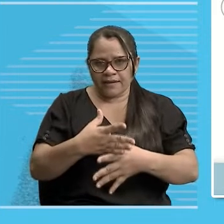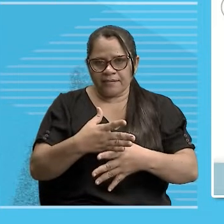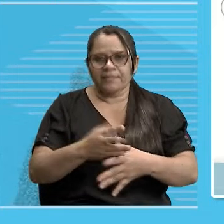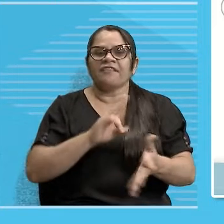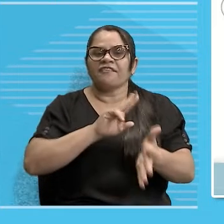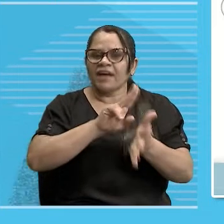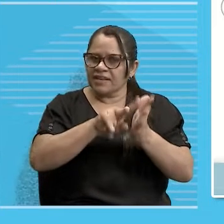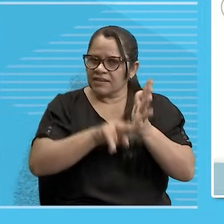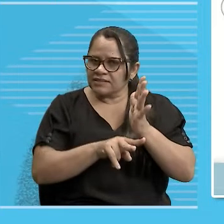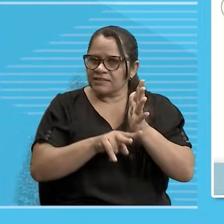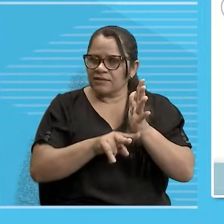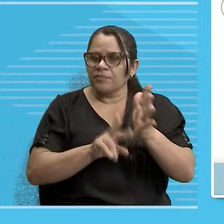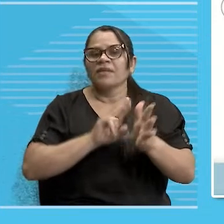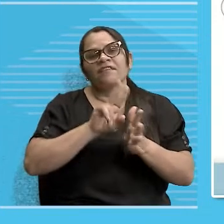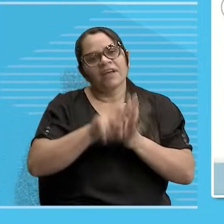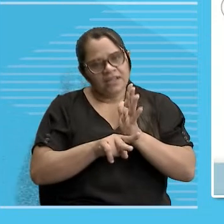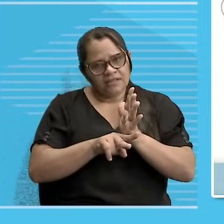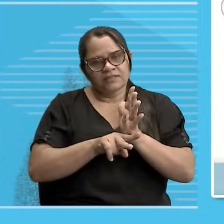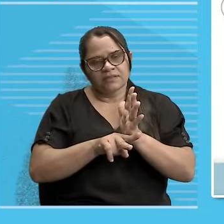variação. Perfeito?